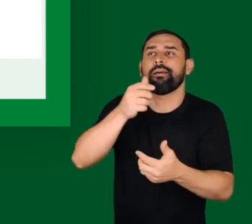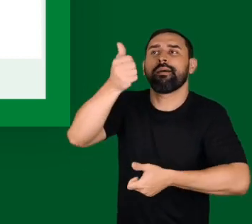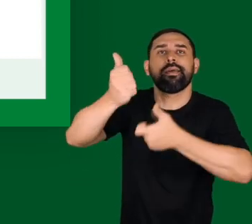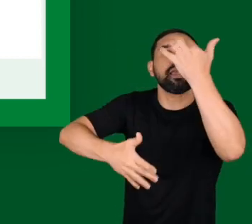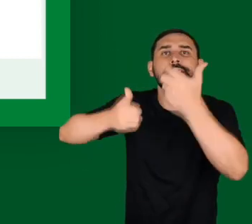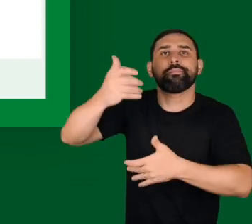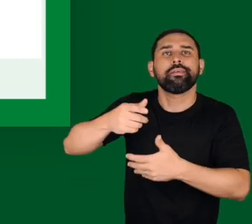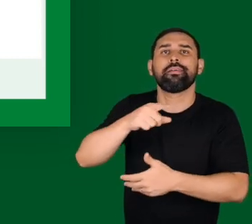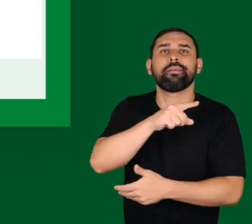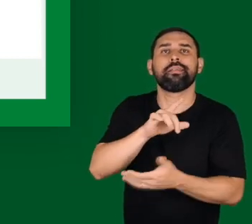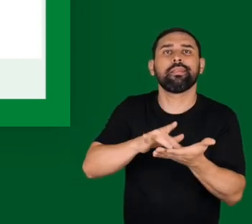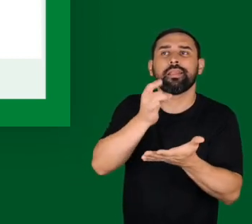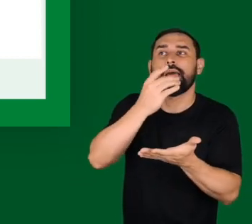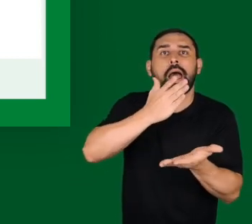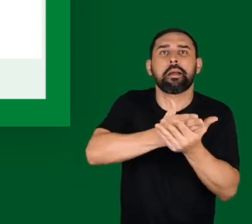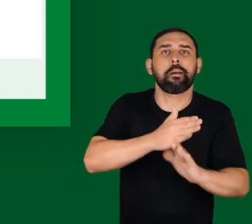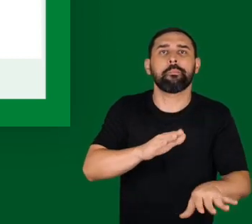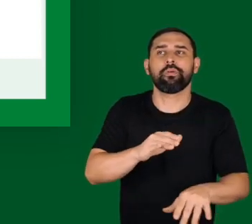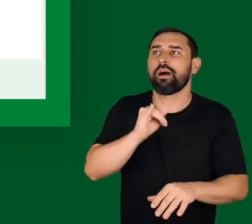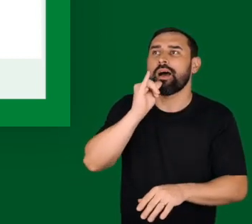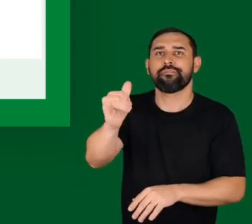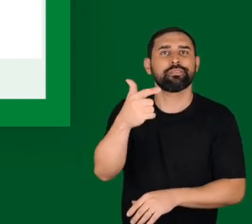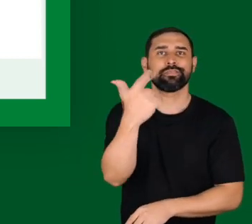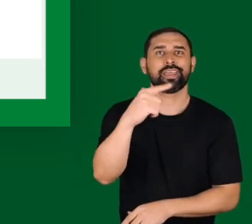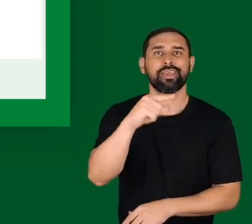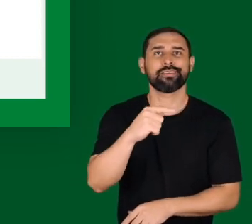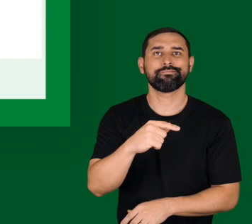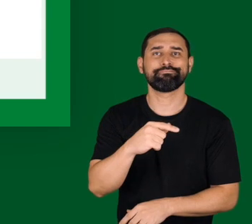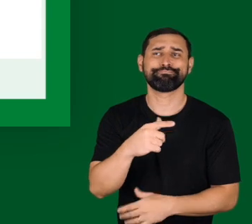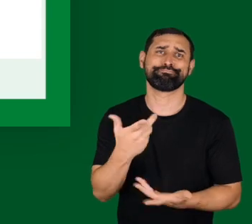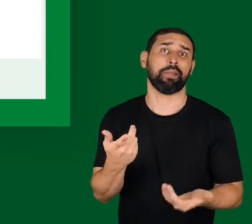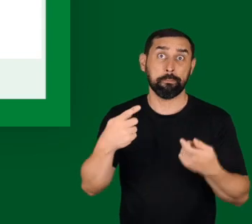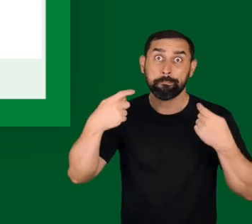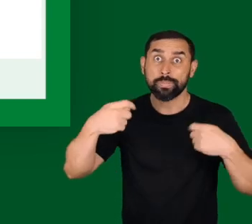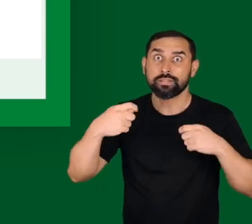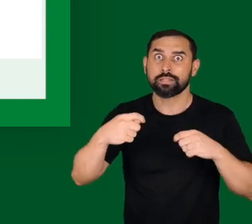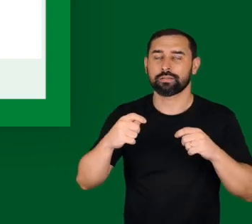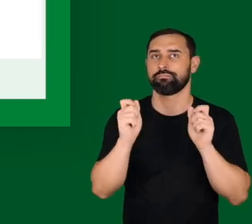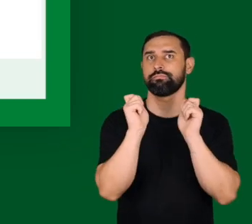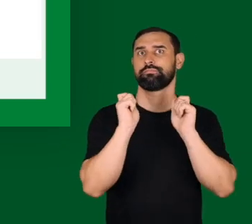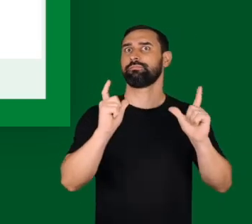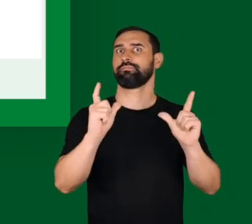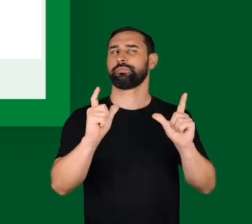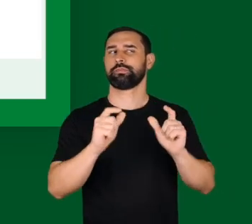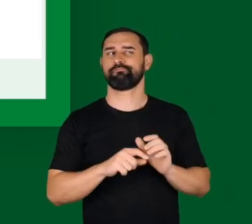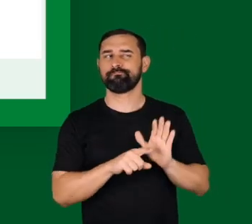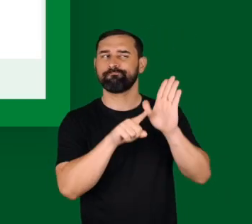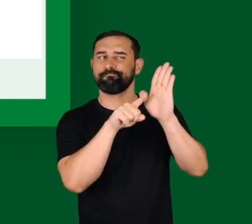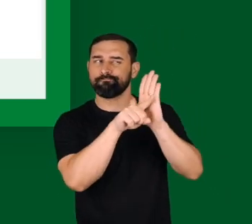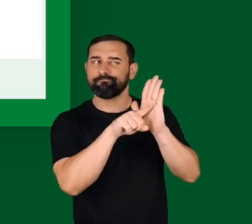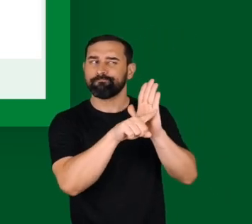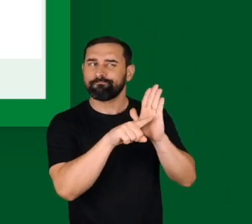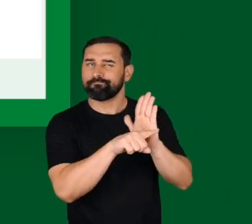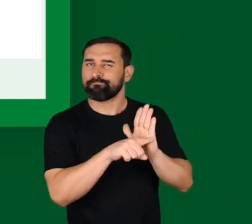e que foi interrompido o seu uso regular, que é o que está levando àquela crise convulsiva. Então, a gente tem que estar atento, lembrar